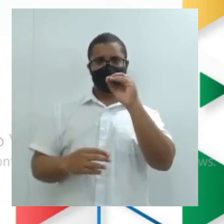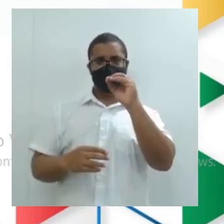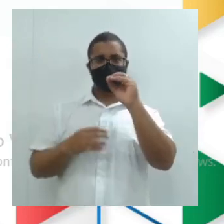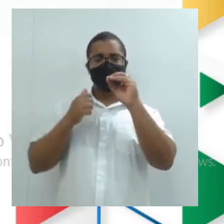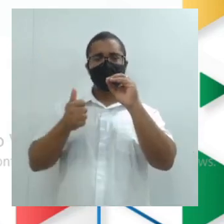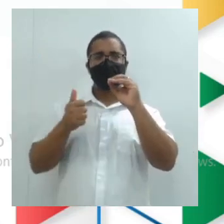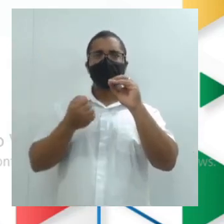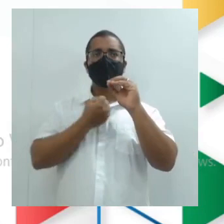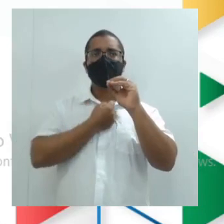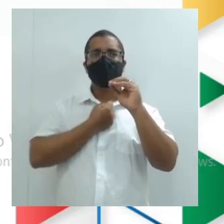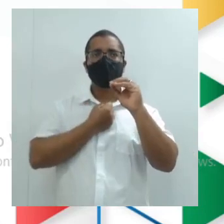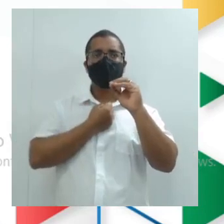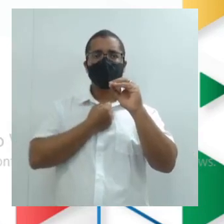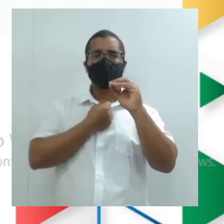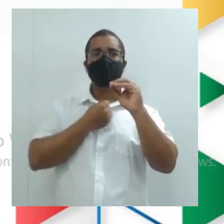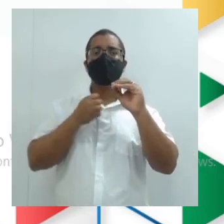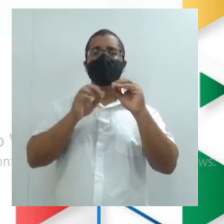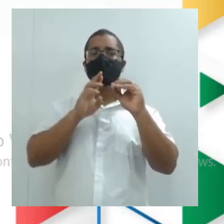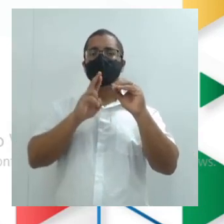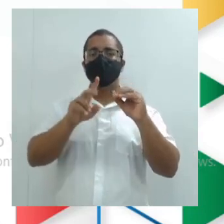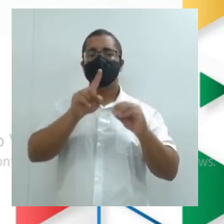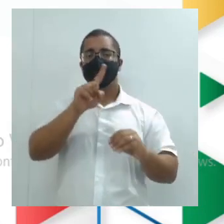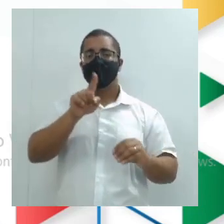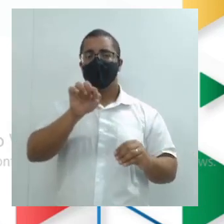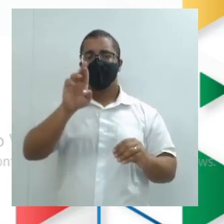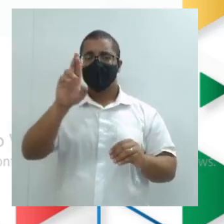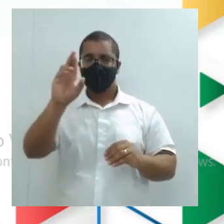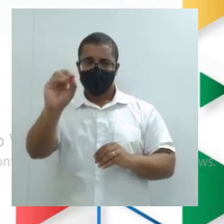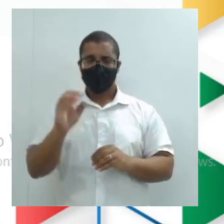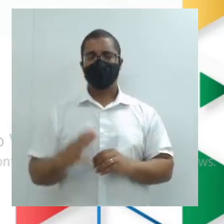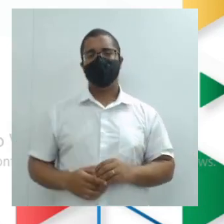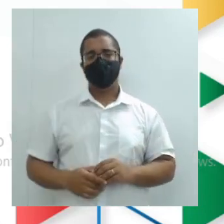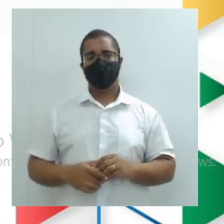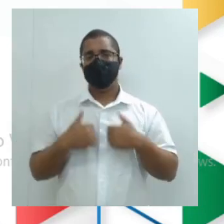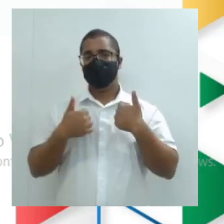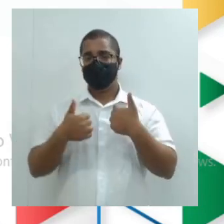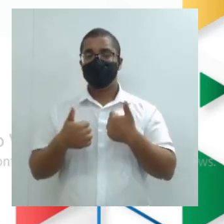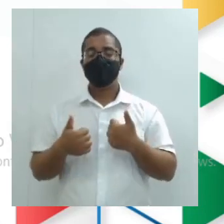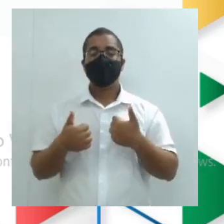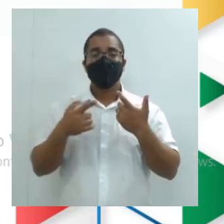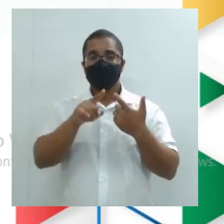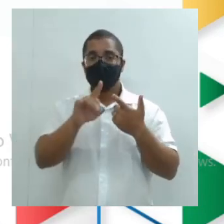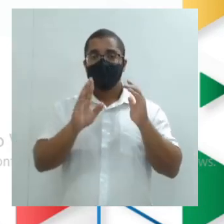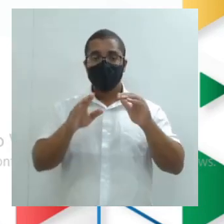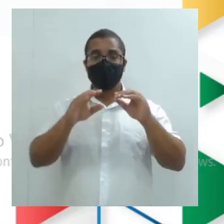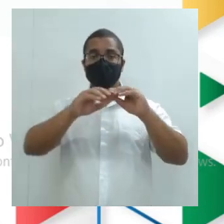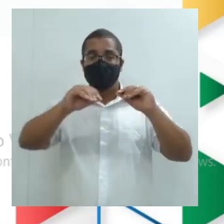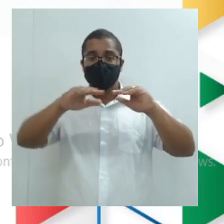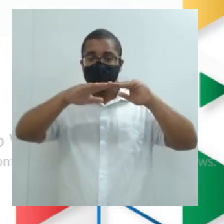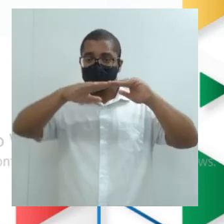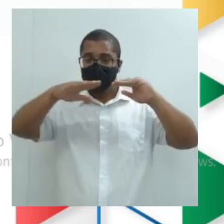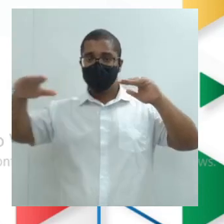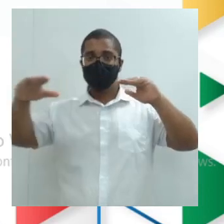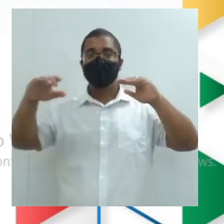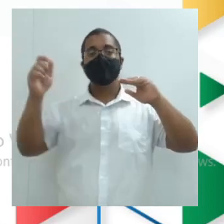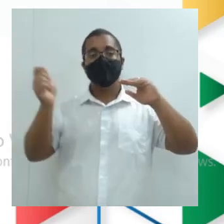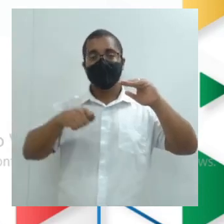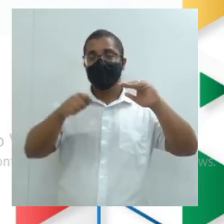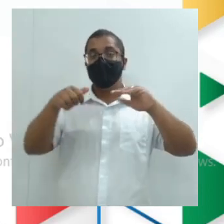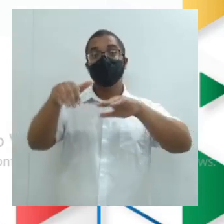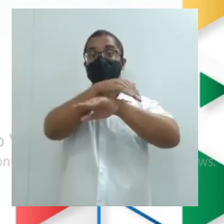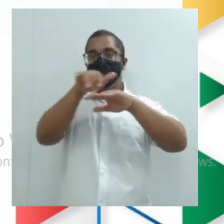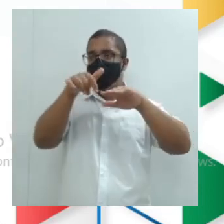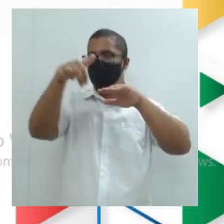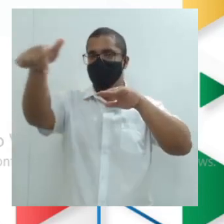a resposta é zero. Tá? Chegou no térreo, você está no zero. Você está naquela plataforma que dá acesso à